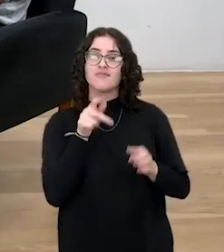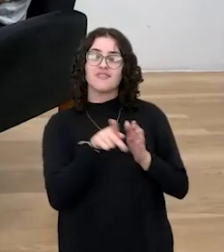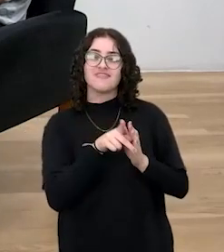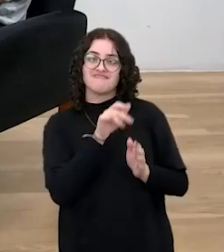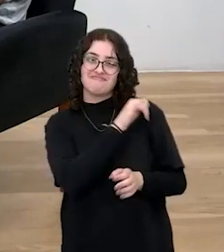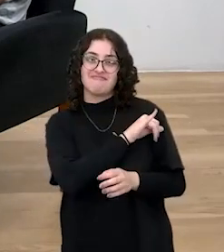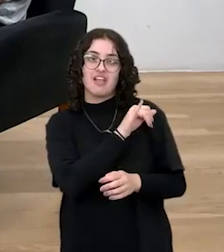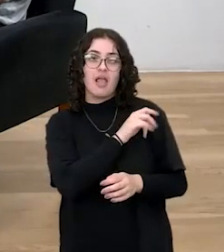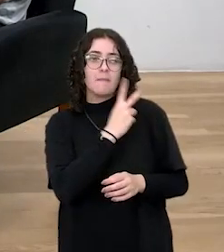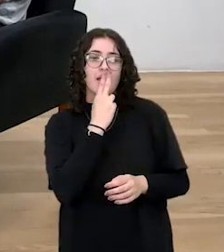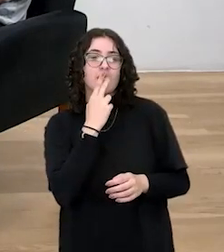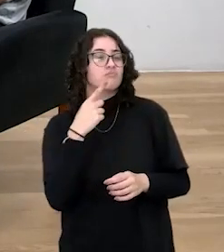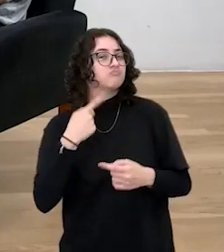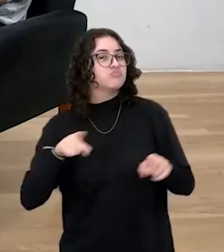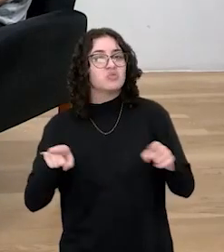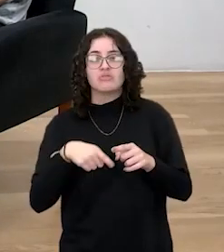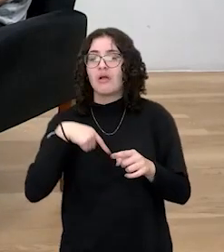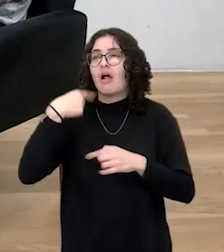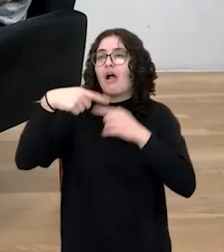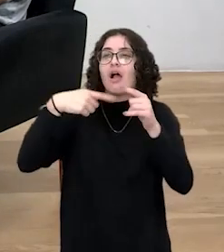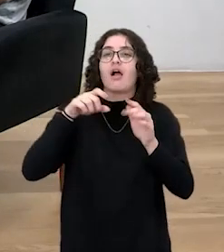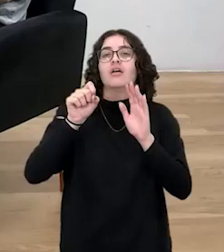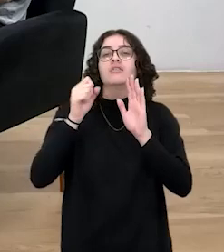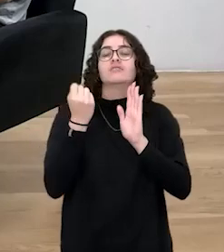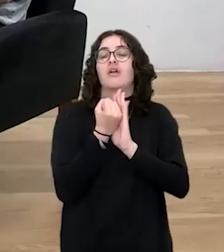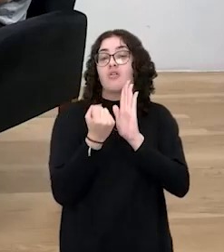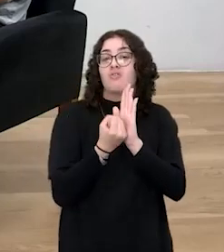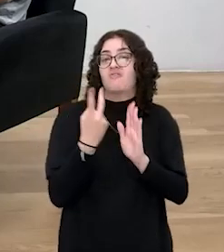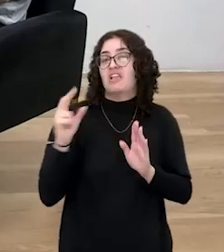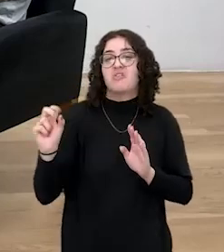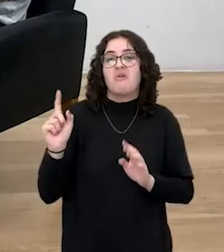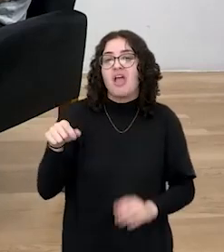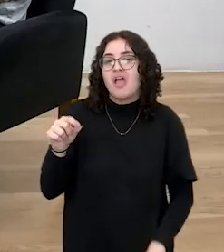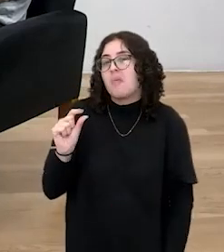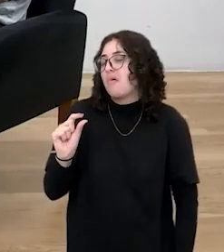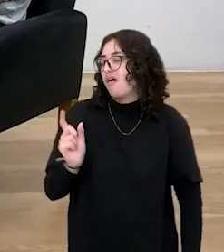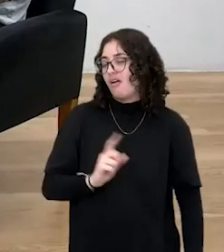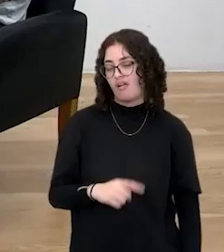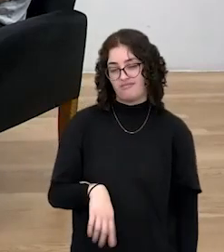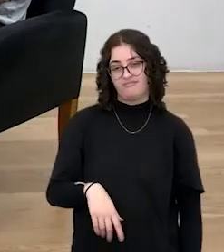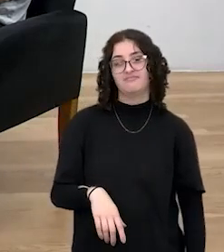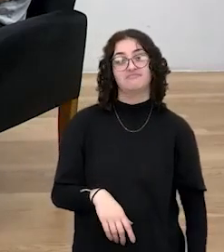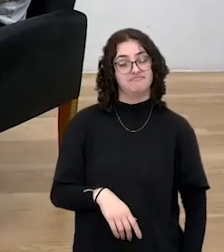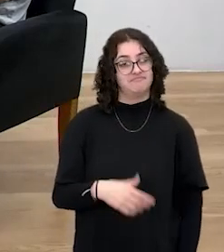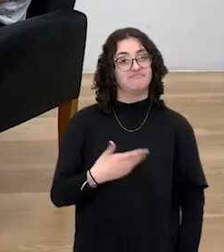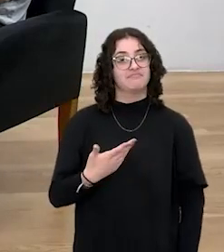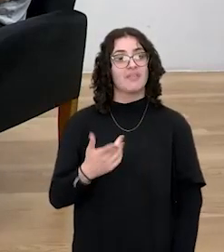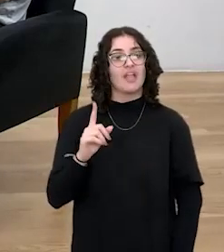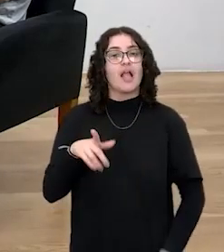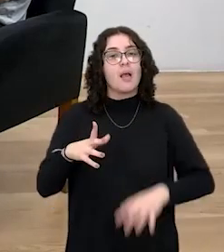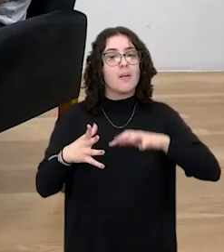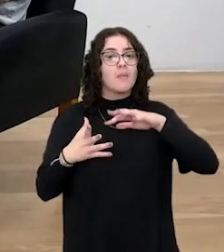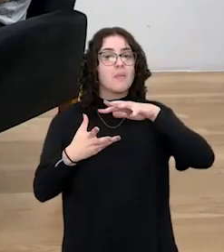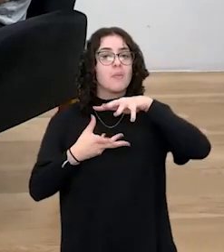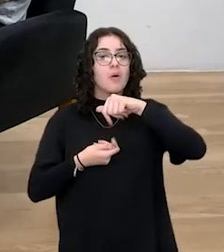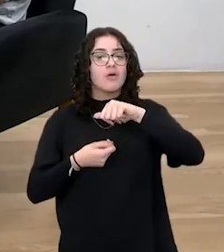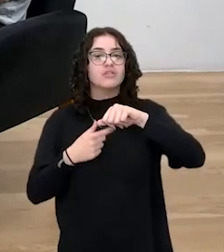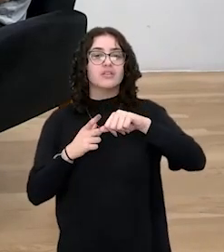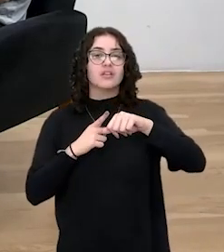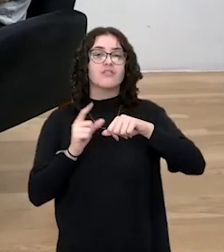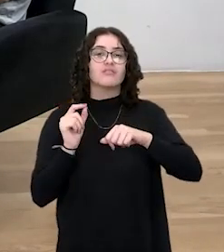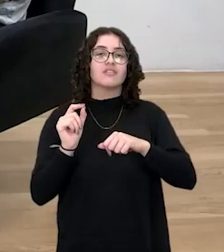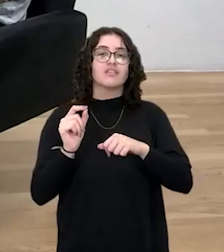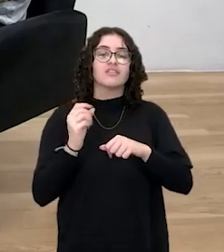mais reproduzida da história do século XX. Não é pouca coisa isso. Sim. Então, assim, o mundo já teve uma lua de